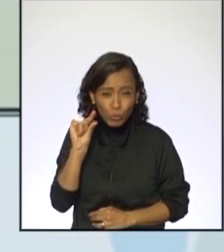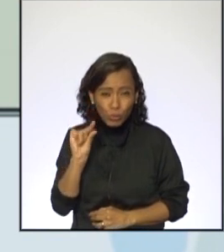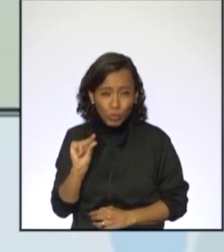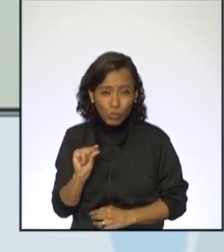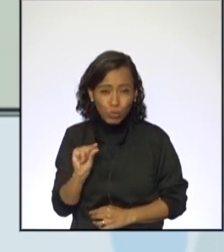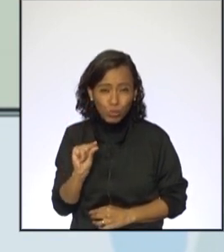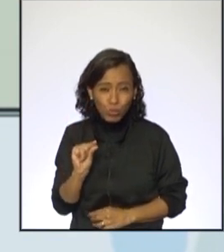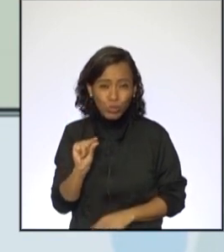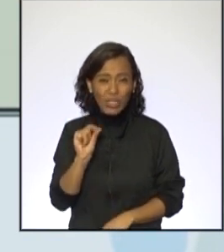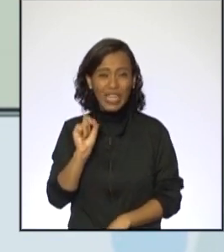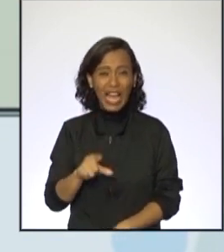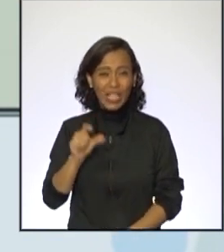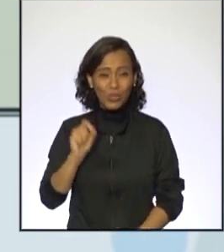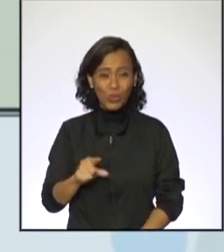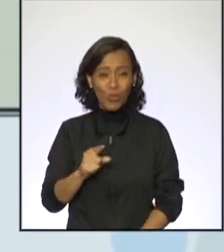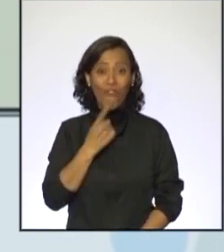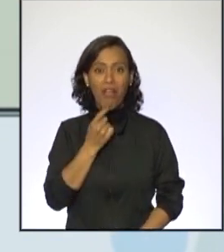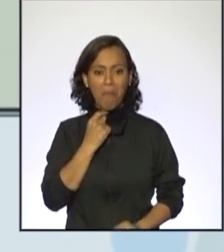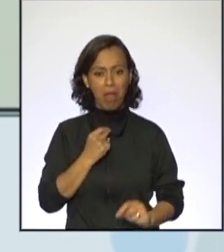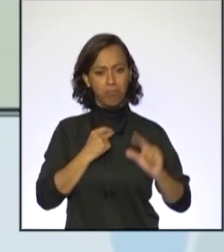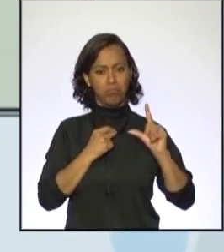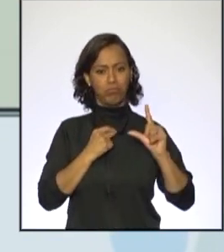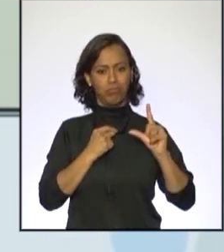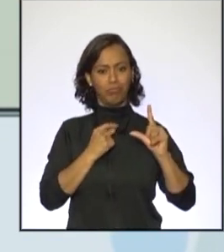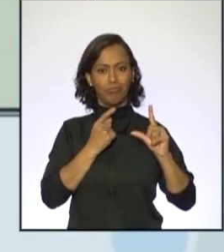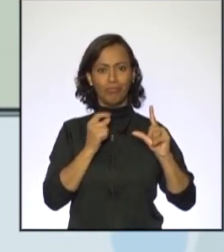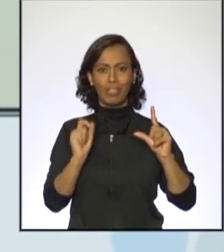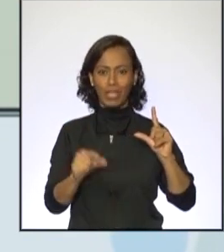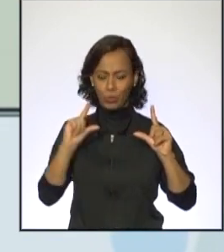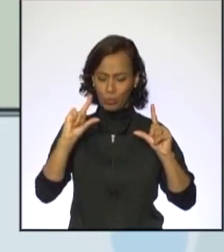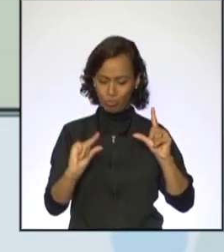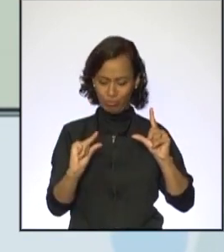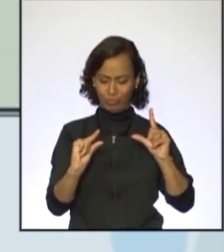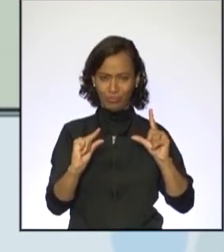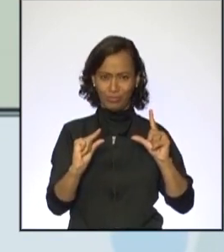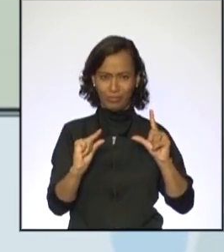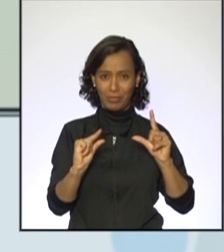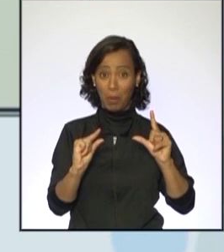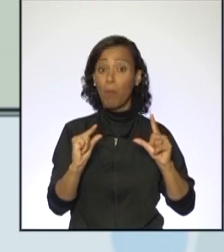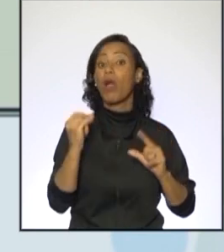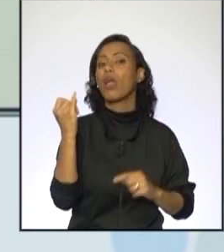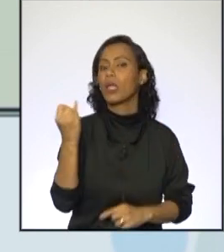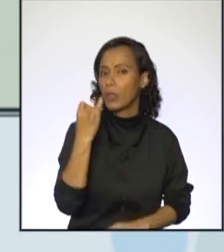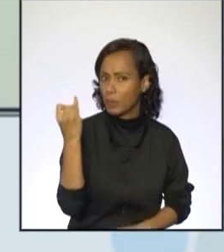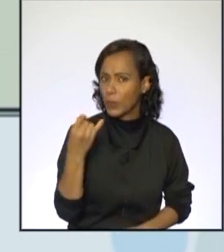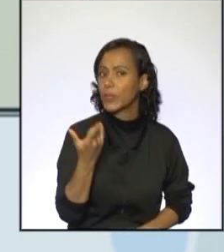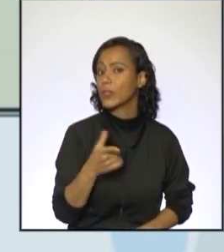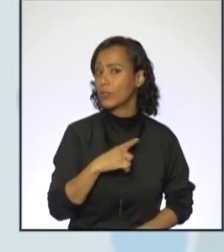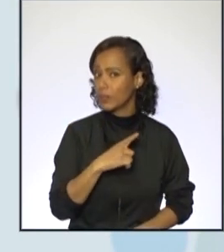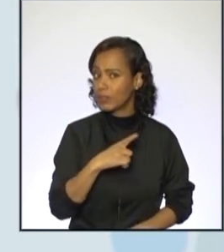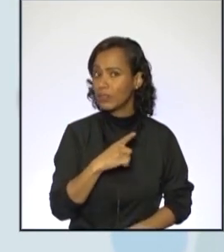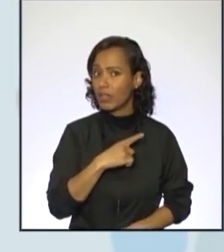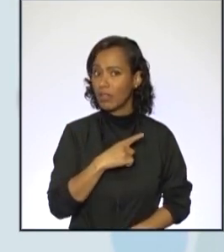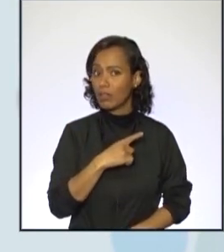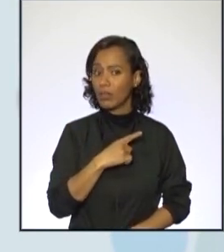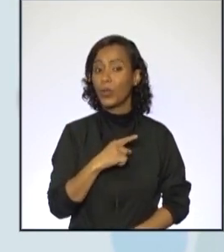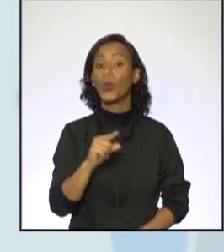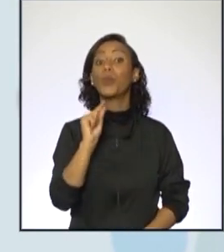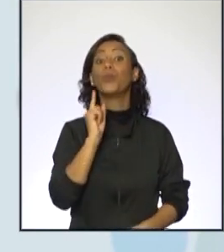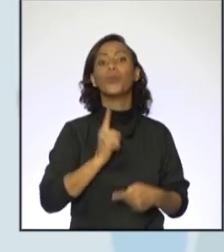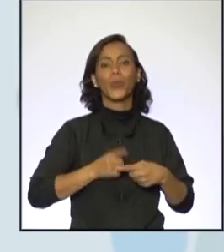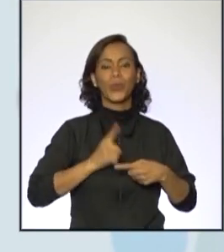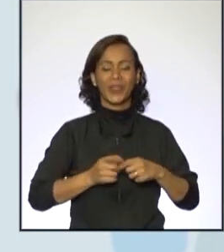menorzinho que os que estão em vermelho, né? Mas presta atenção na importância dele, tá? Ele não está ali à toa, não. Olha